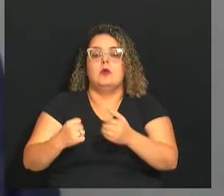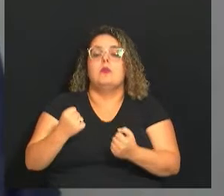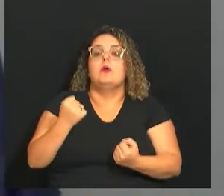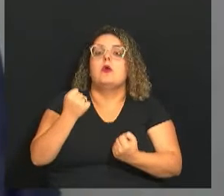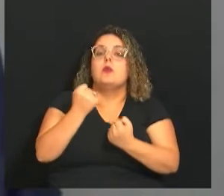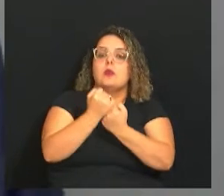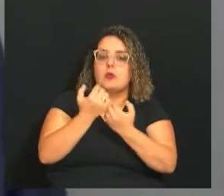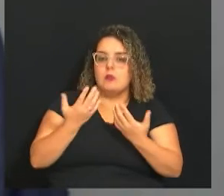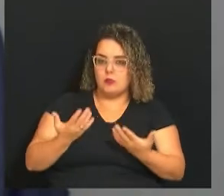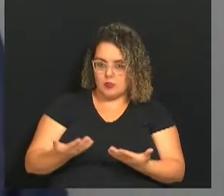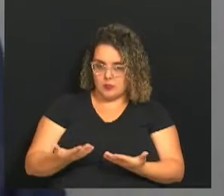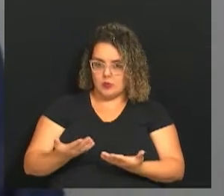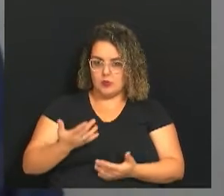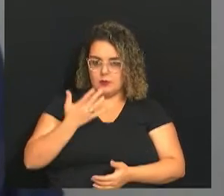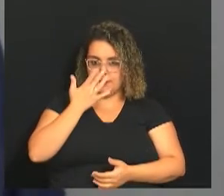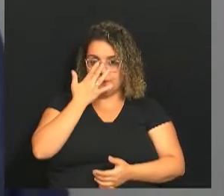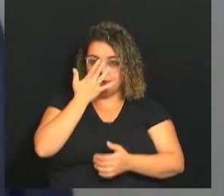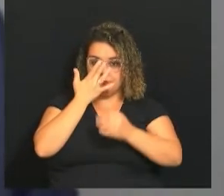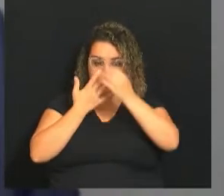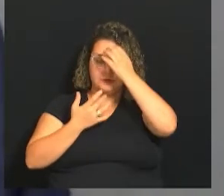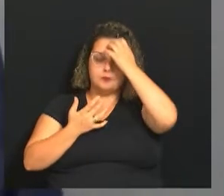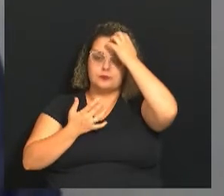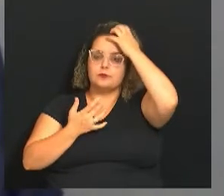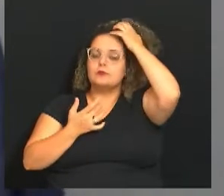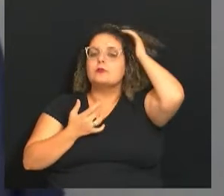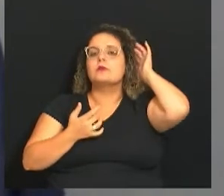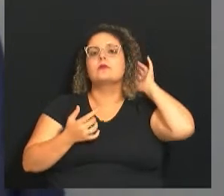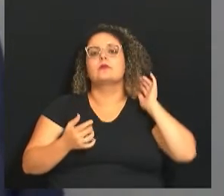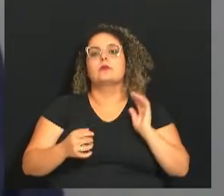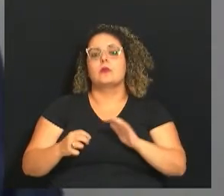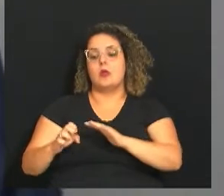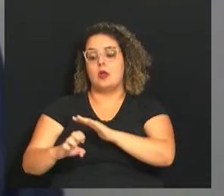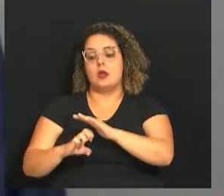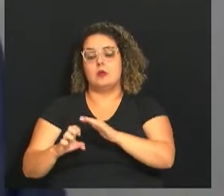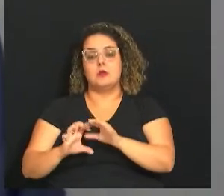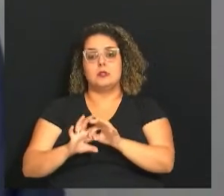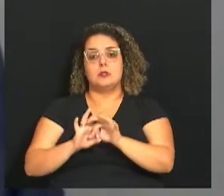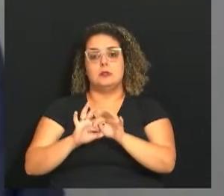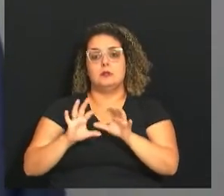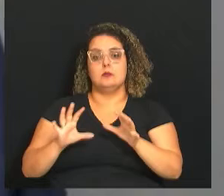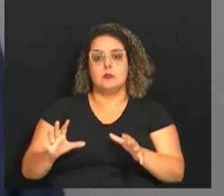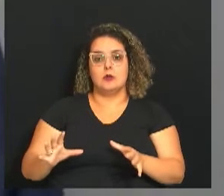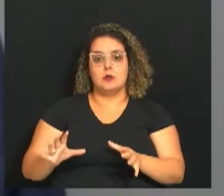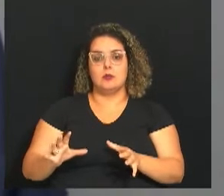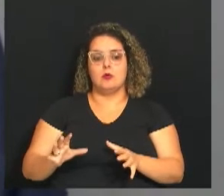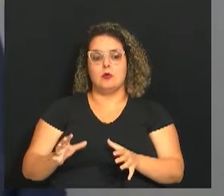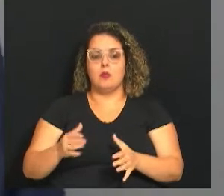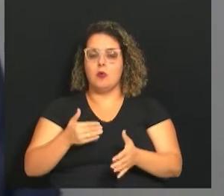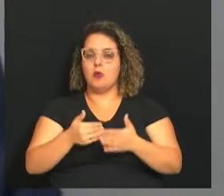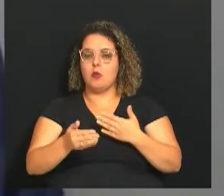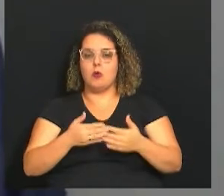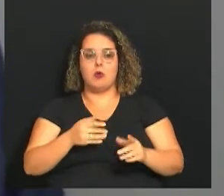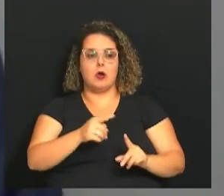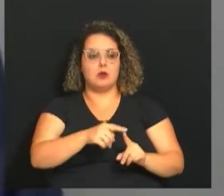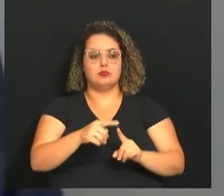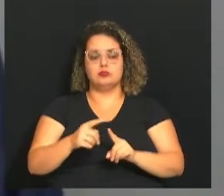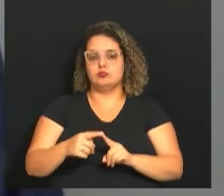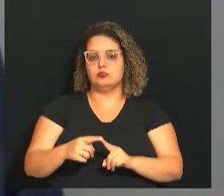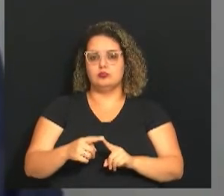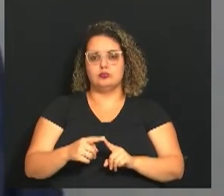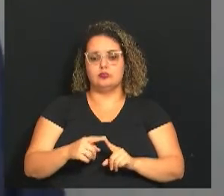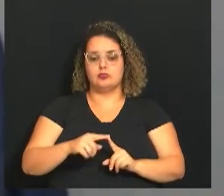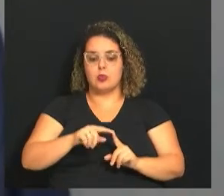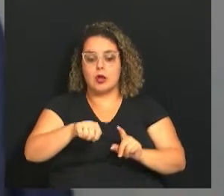situação. A empresa anteriormente simplesmente demitiu o funcionário, qualquer sinal de embriaguez, com base no que era previsto